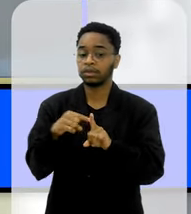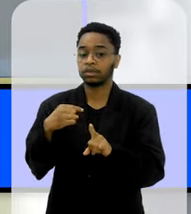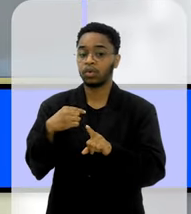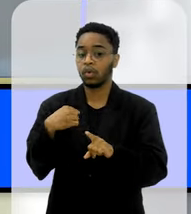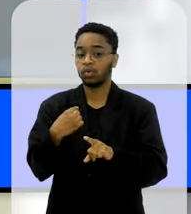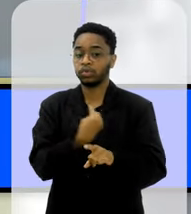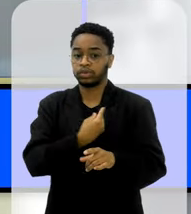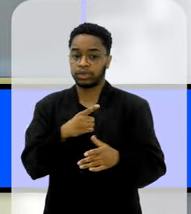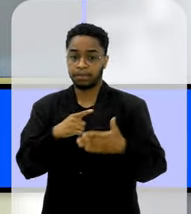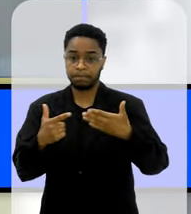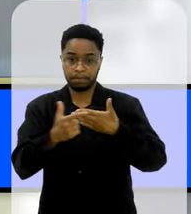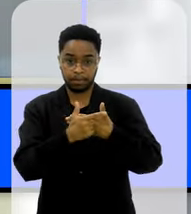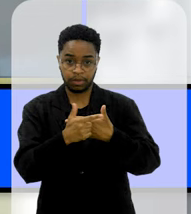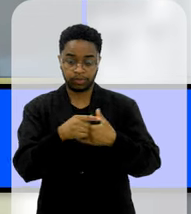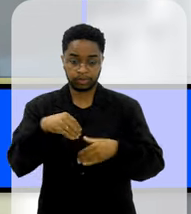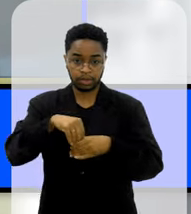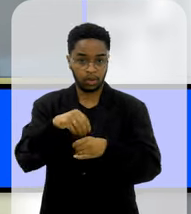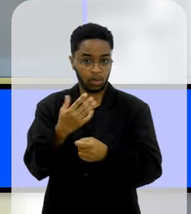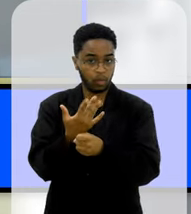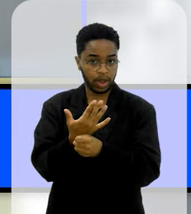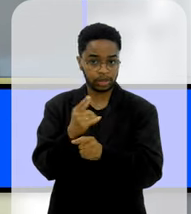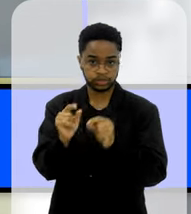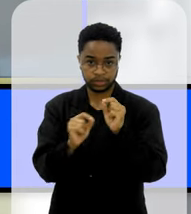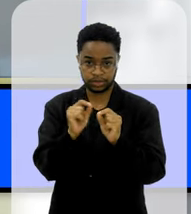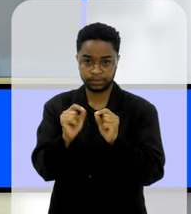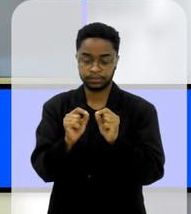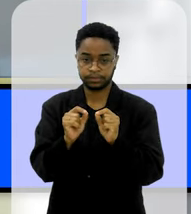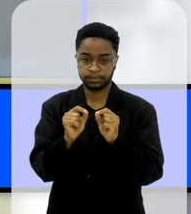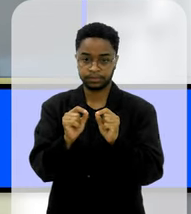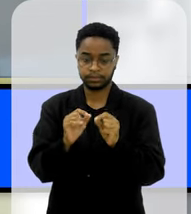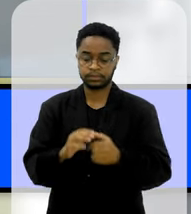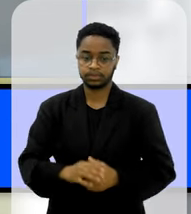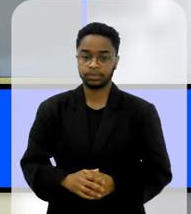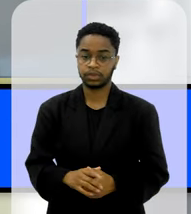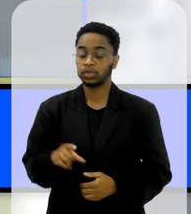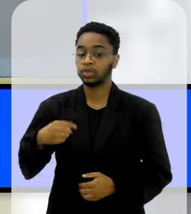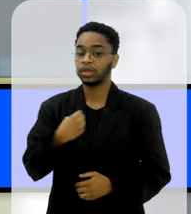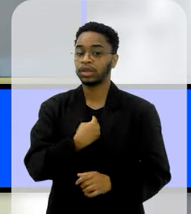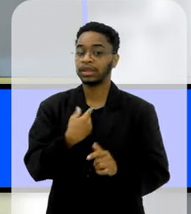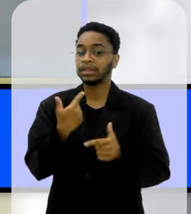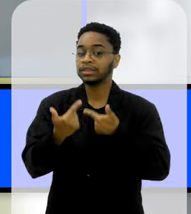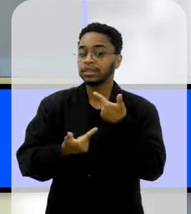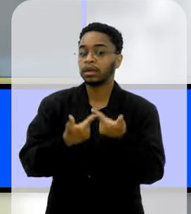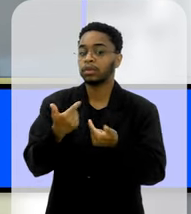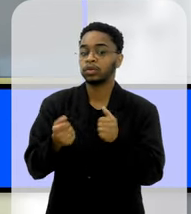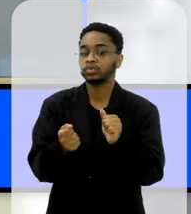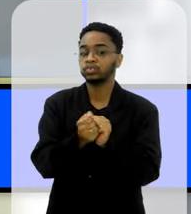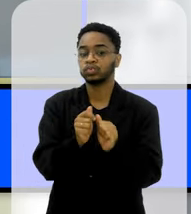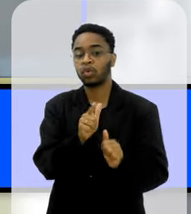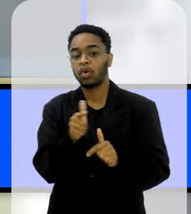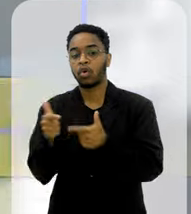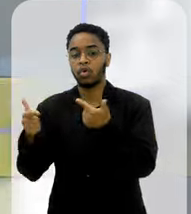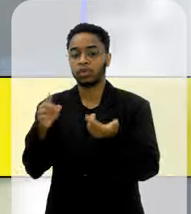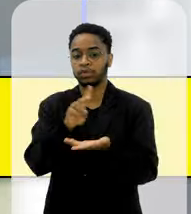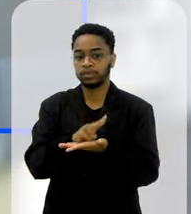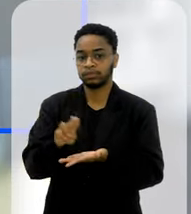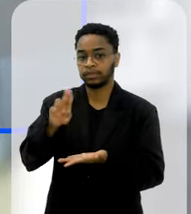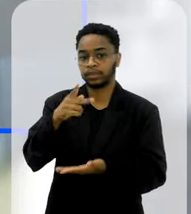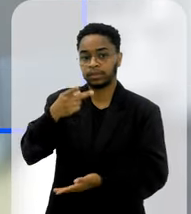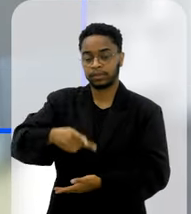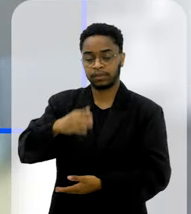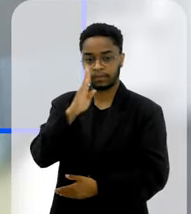outro papel que nós estamos fazendo aqui da UERJ, do Rio de Janeiro, é trabalhar com as